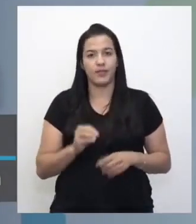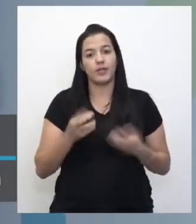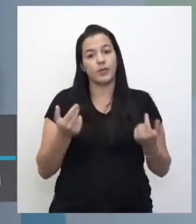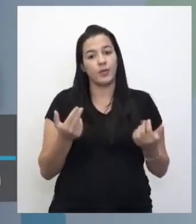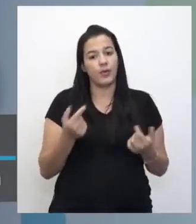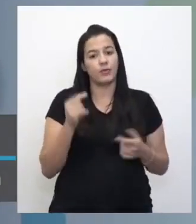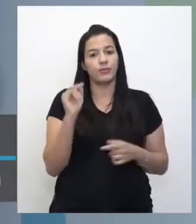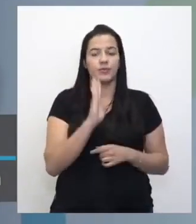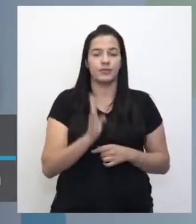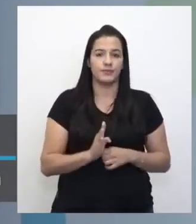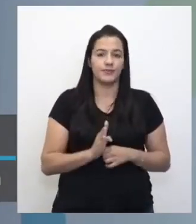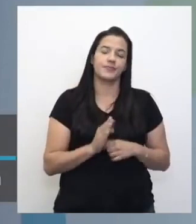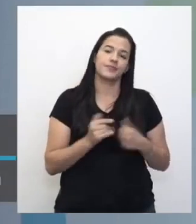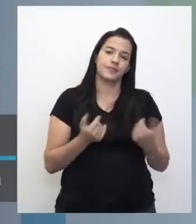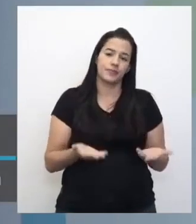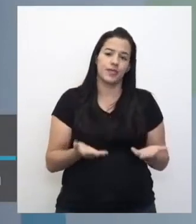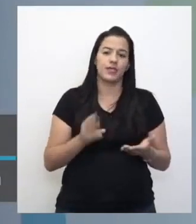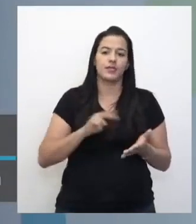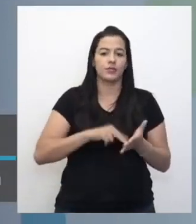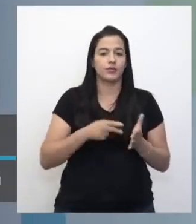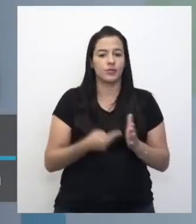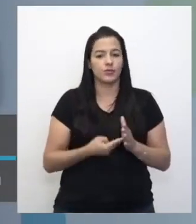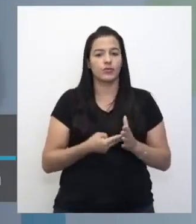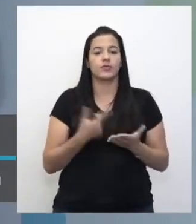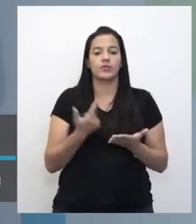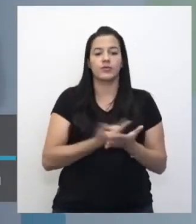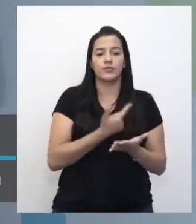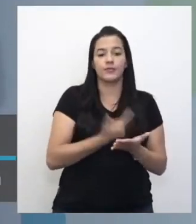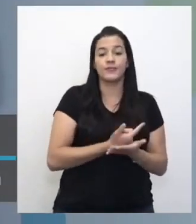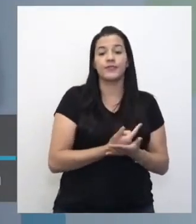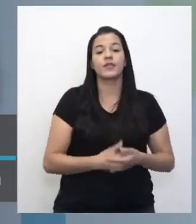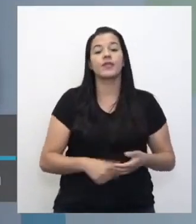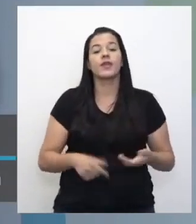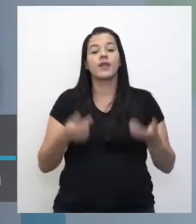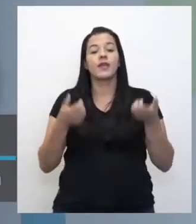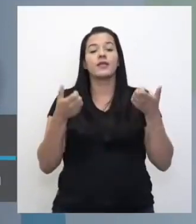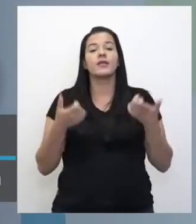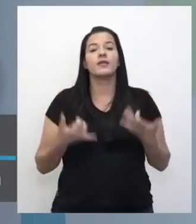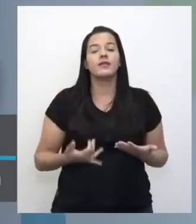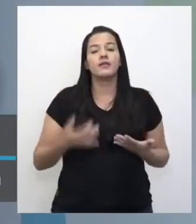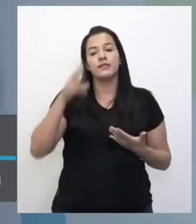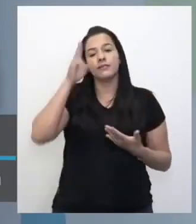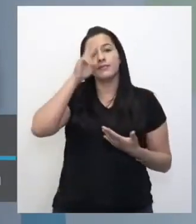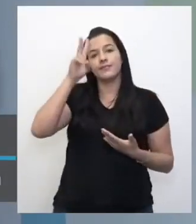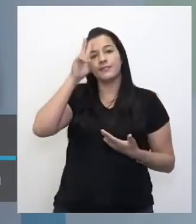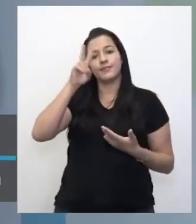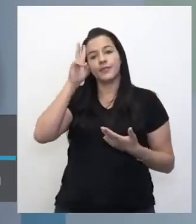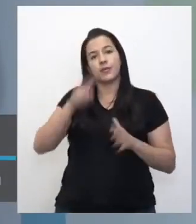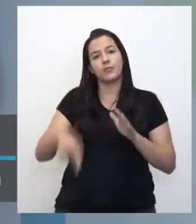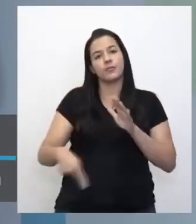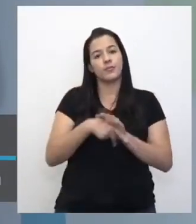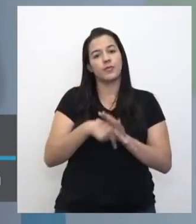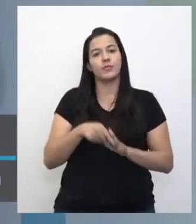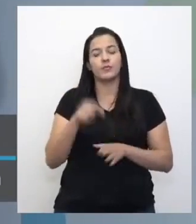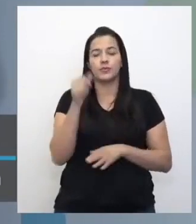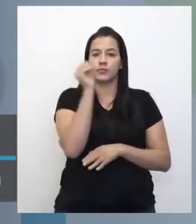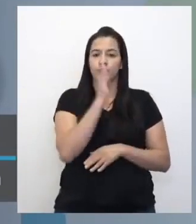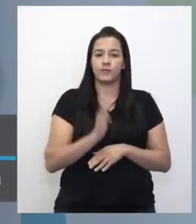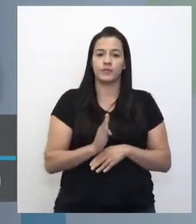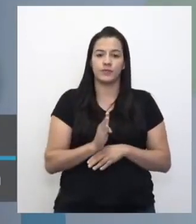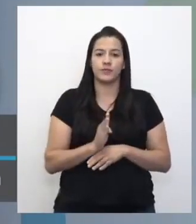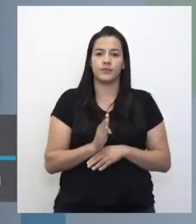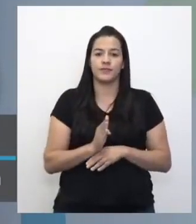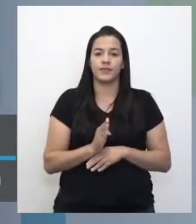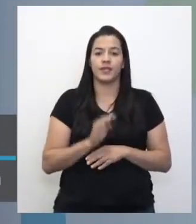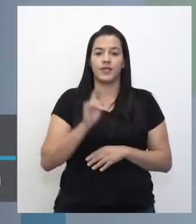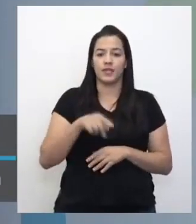ser um poema, ele transformou em livro, Alencar fez isso, ele é uma espécie de romance fundador do Brasil, onde ele quer falar, olha, o